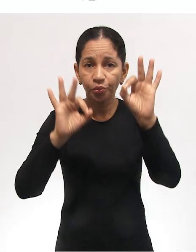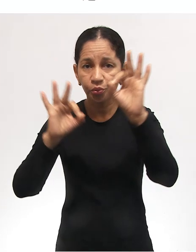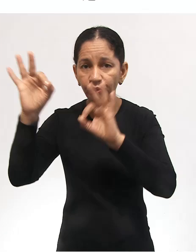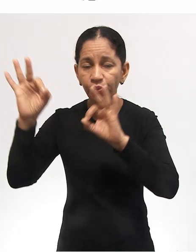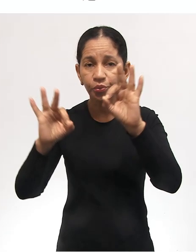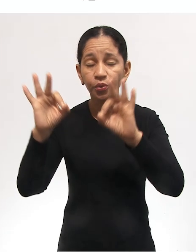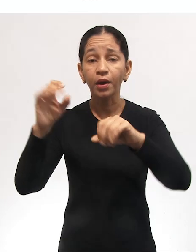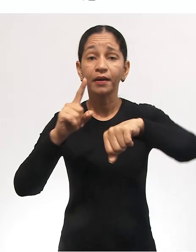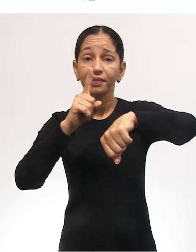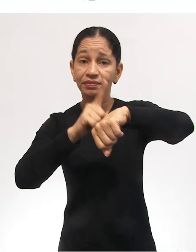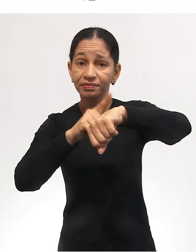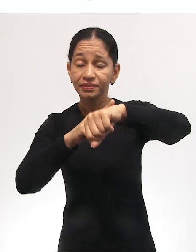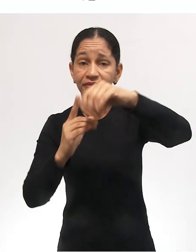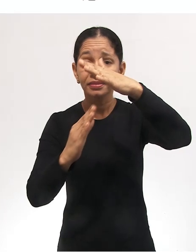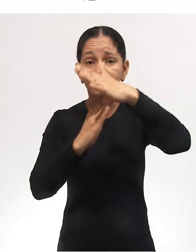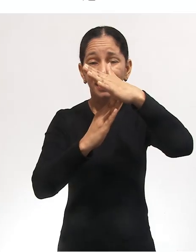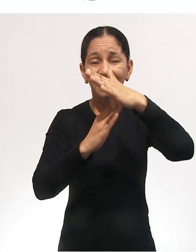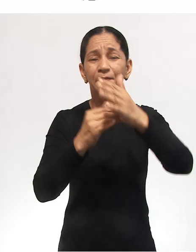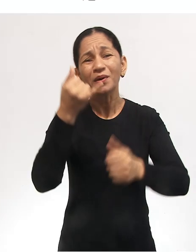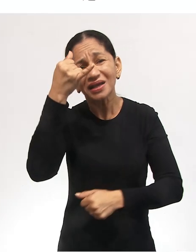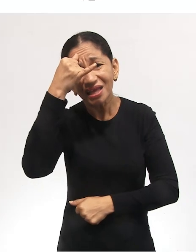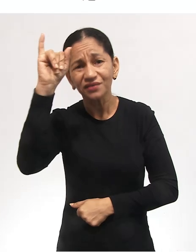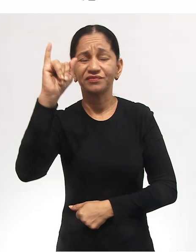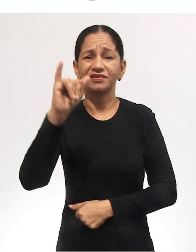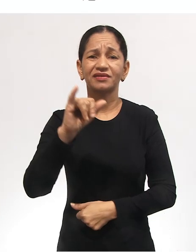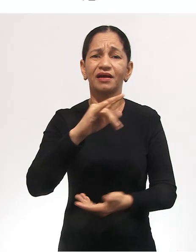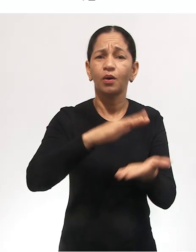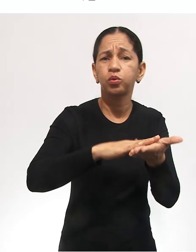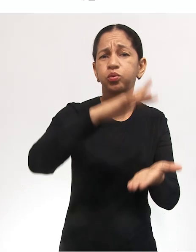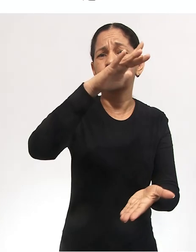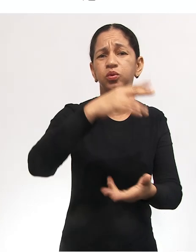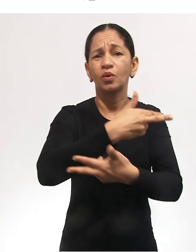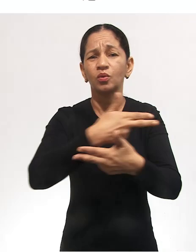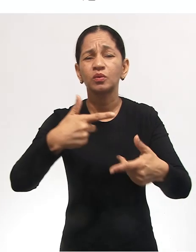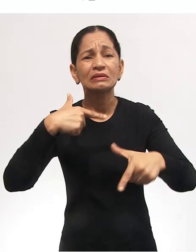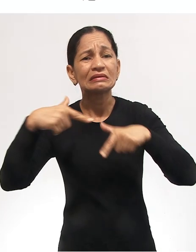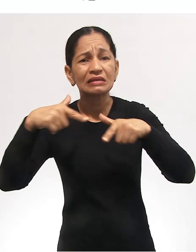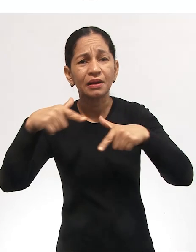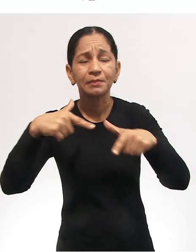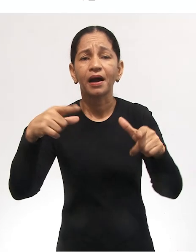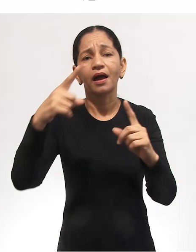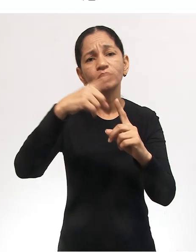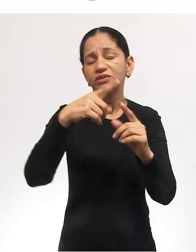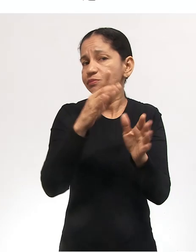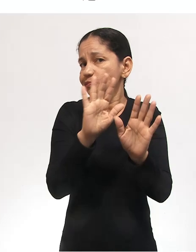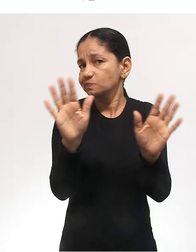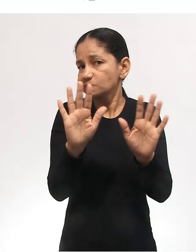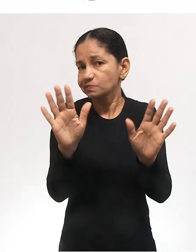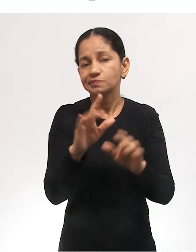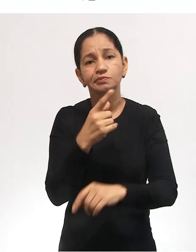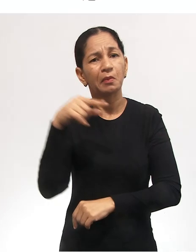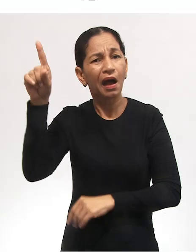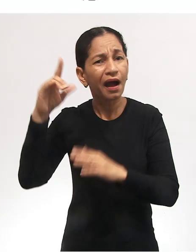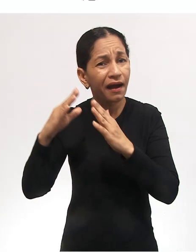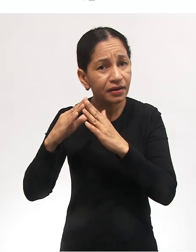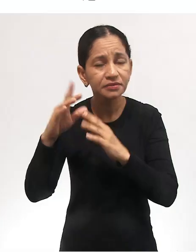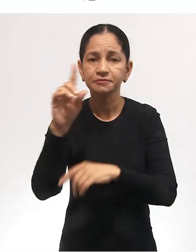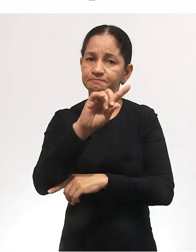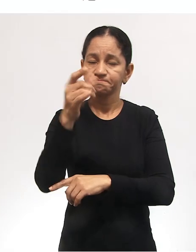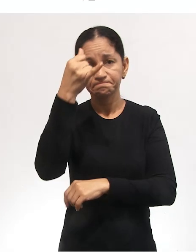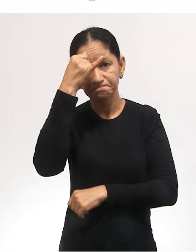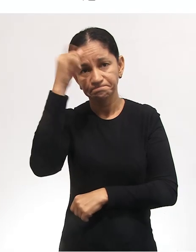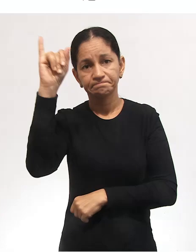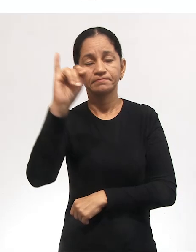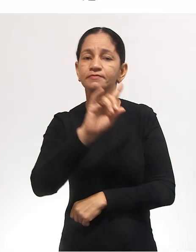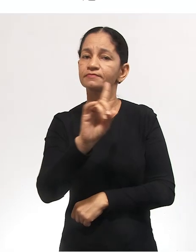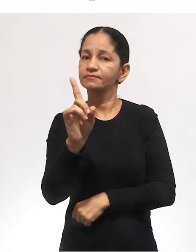evitar levar trabalho para casa, sobrecarga de estresse, organizar bem seu cronograma de trabalho ali, as atividades